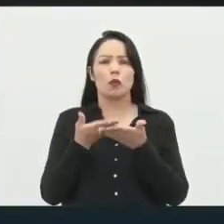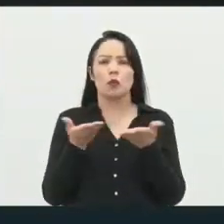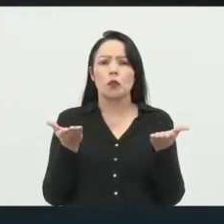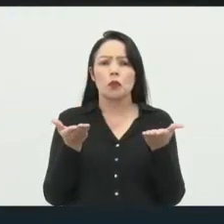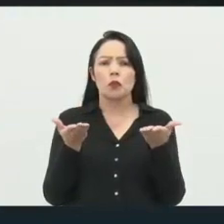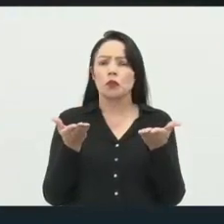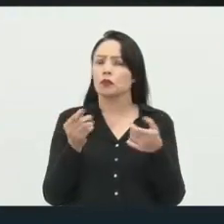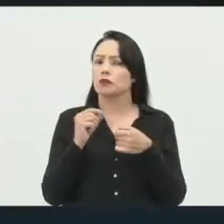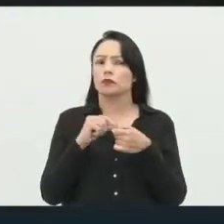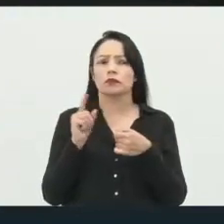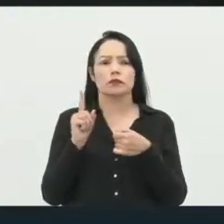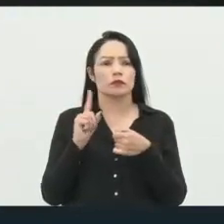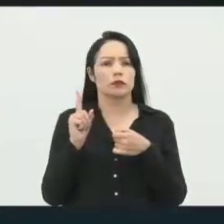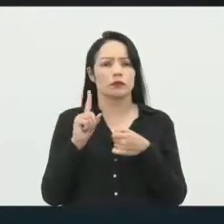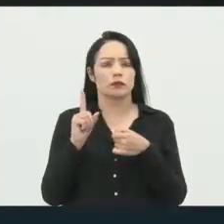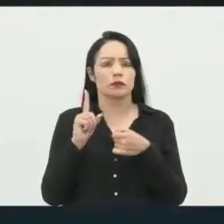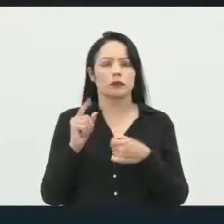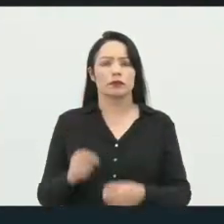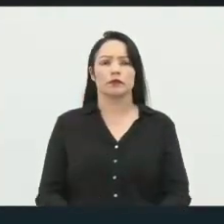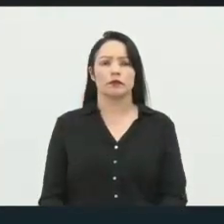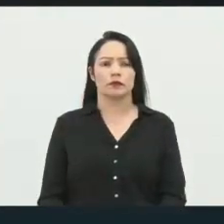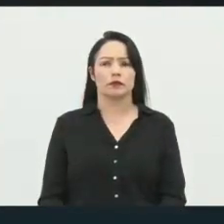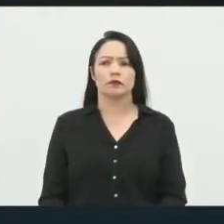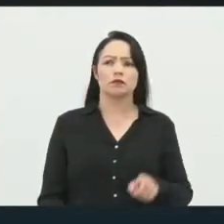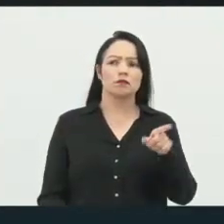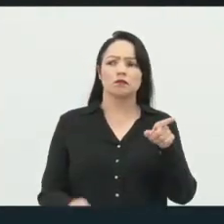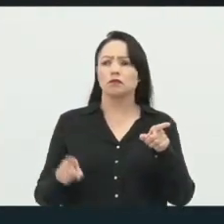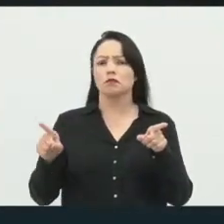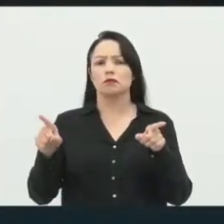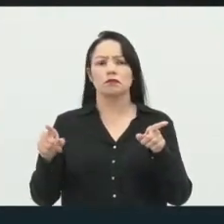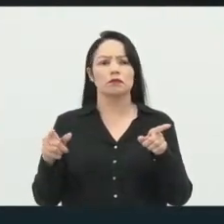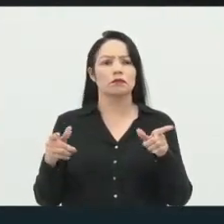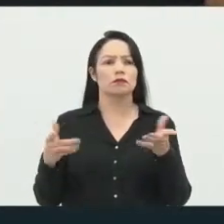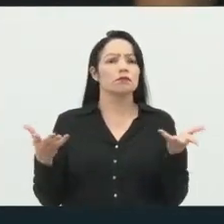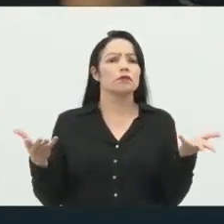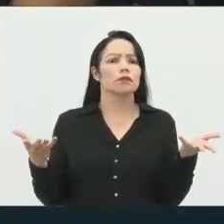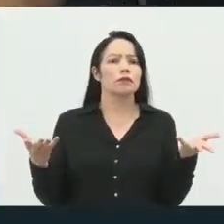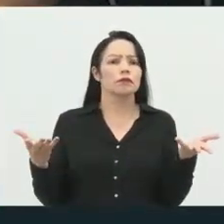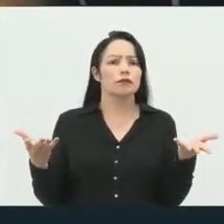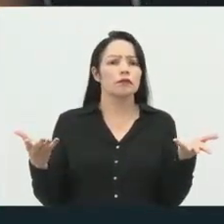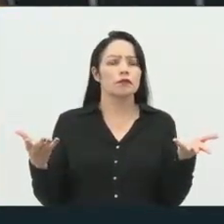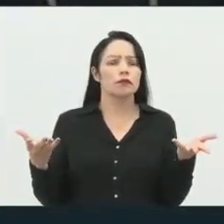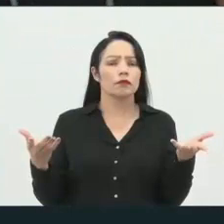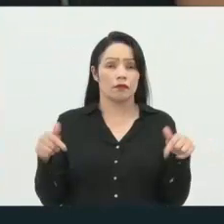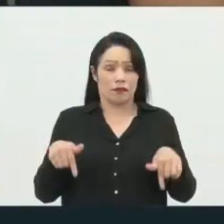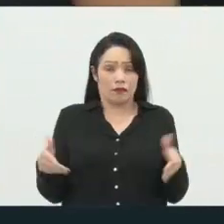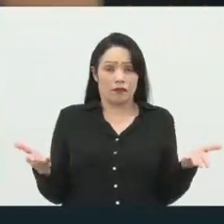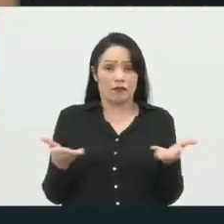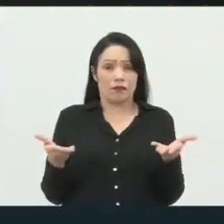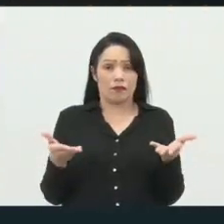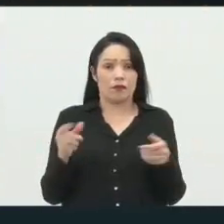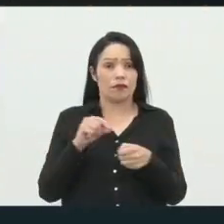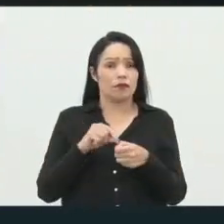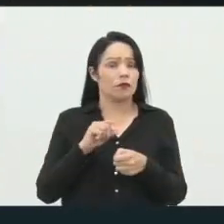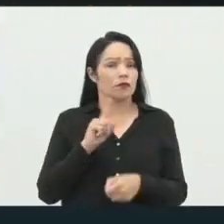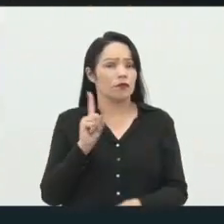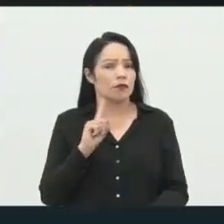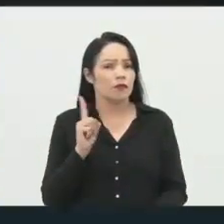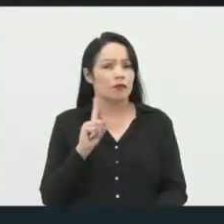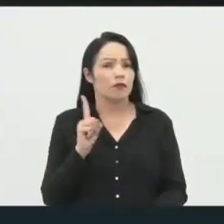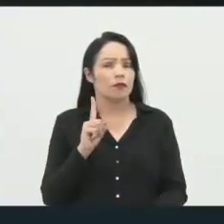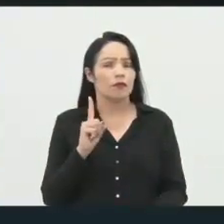de um governo de ciclane beltrano e o atual não fez esse levantamento